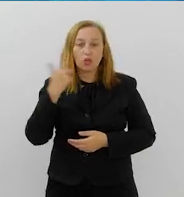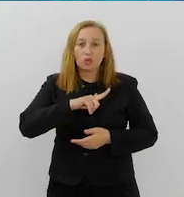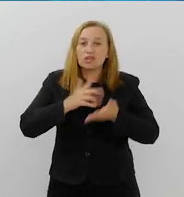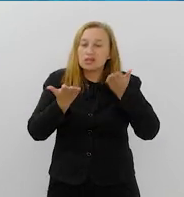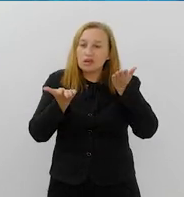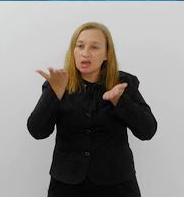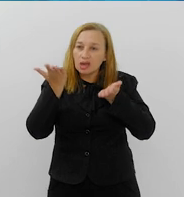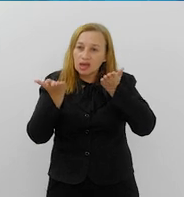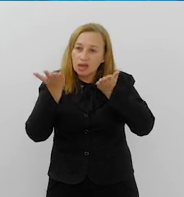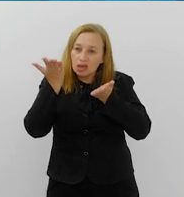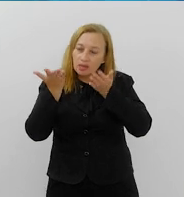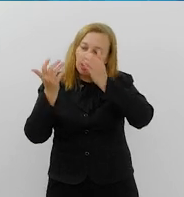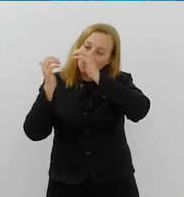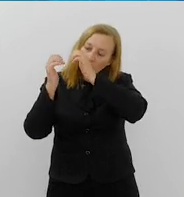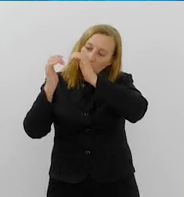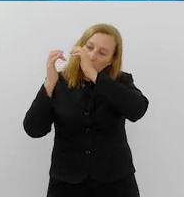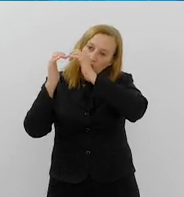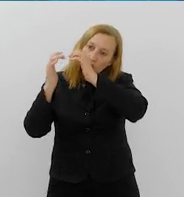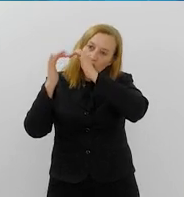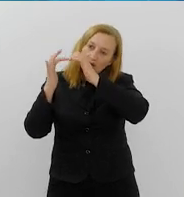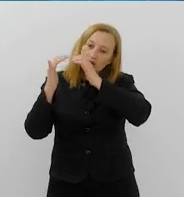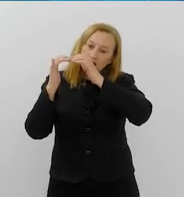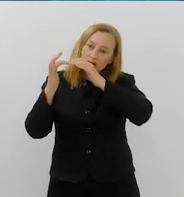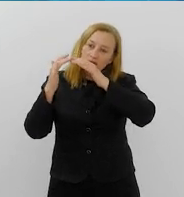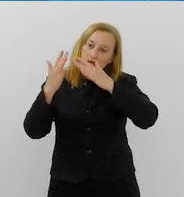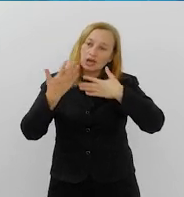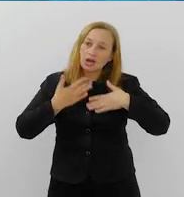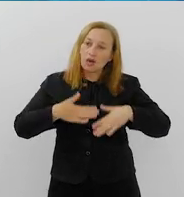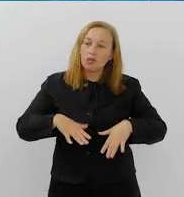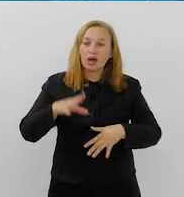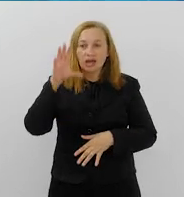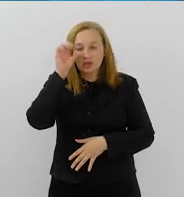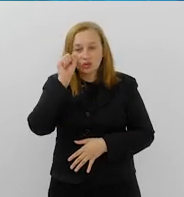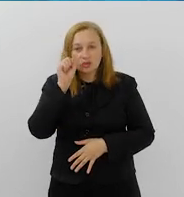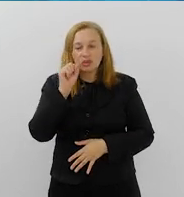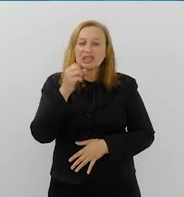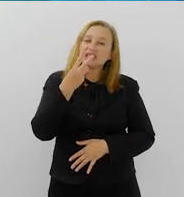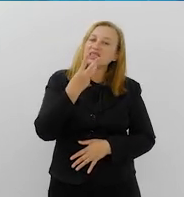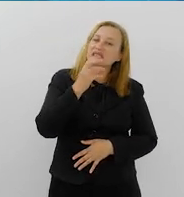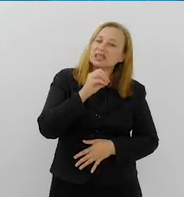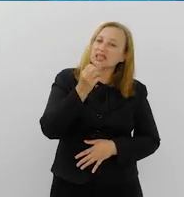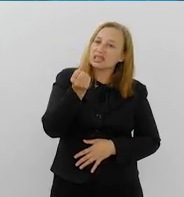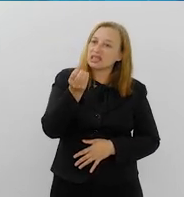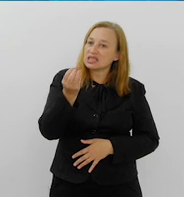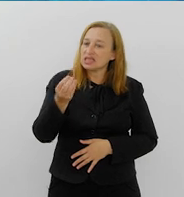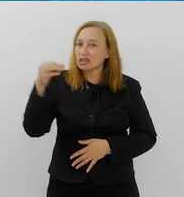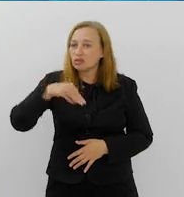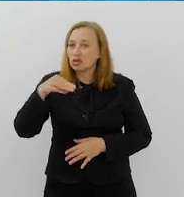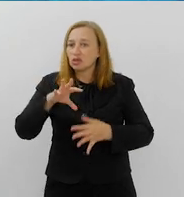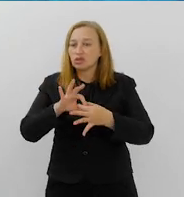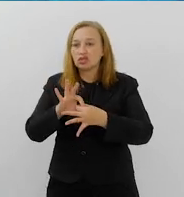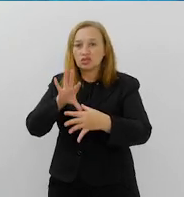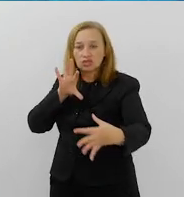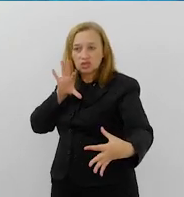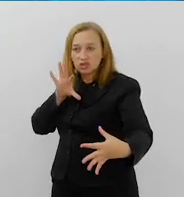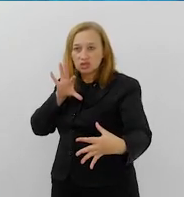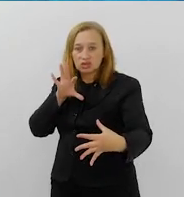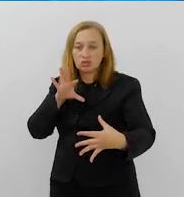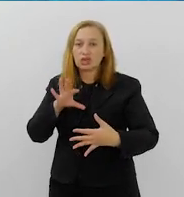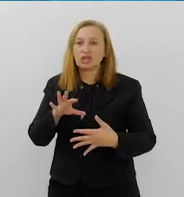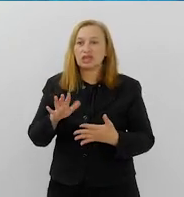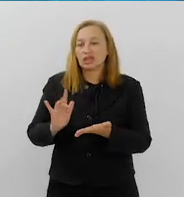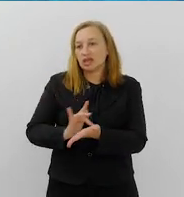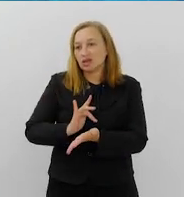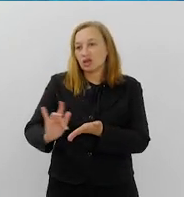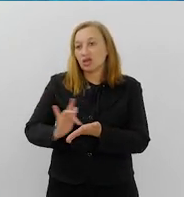equilibrar e ela vá dormir, então o ideal são de 30 a 60 minutos distante do eletrônico, e